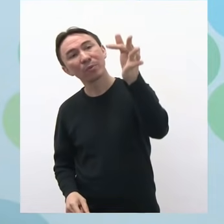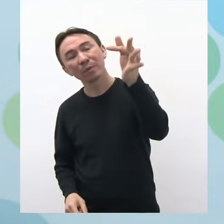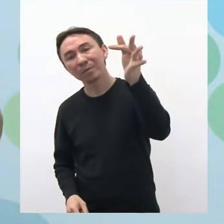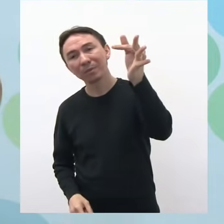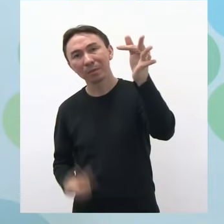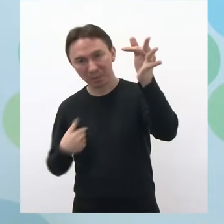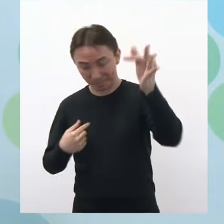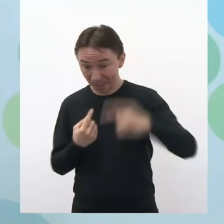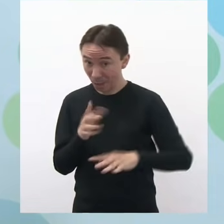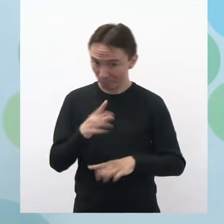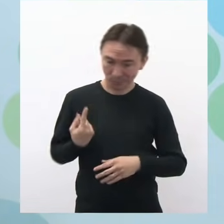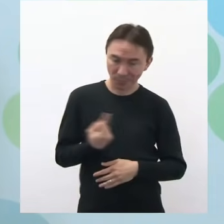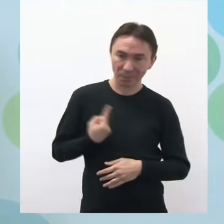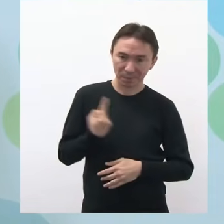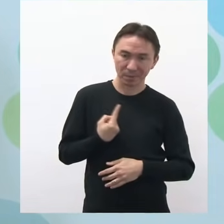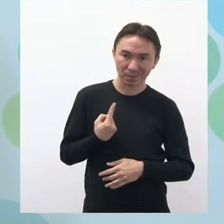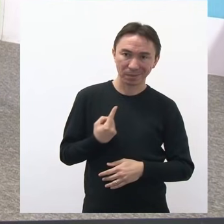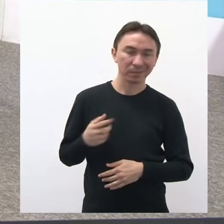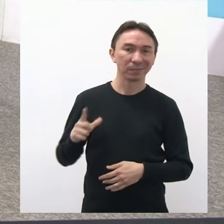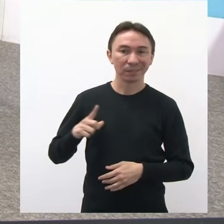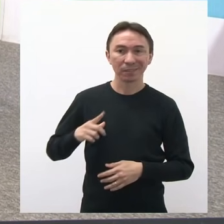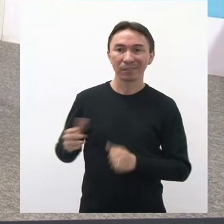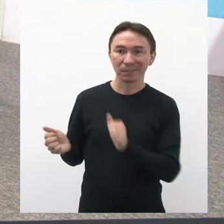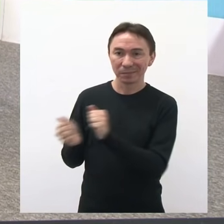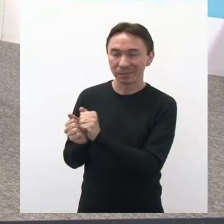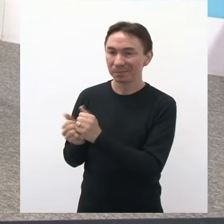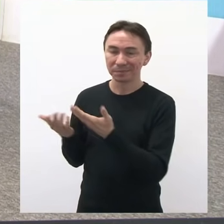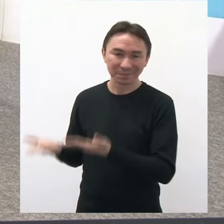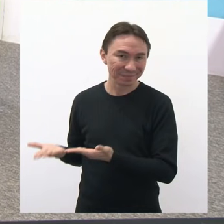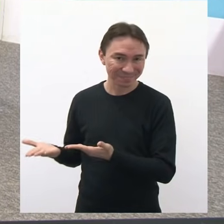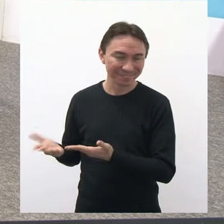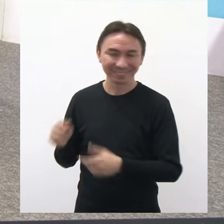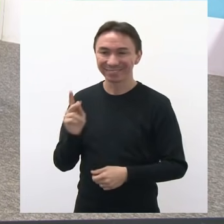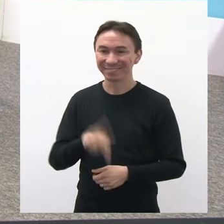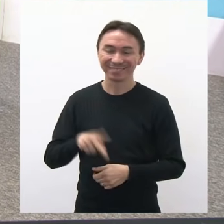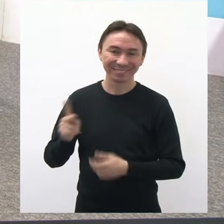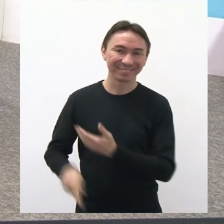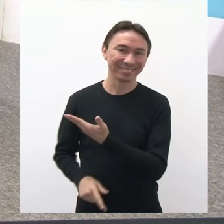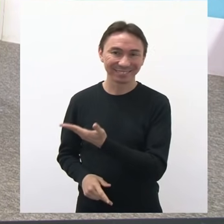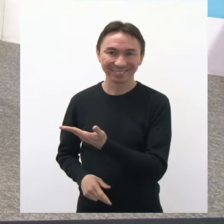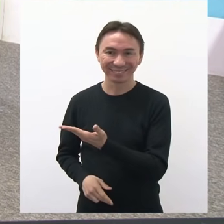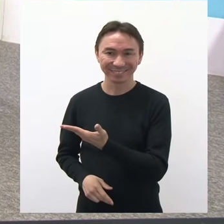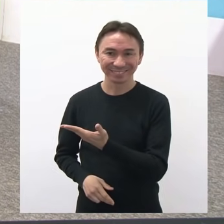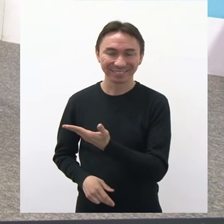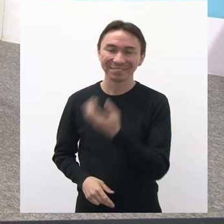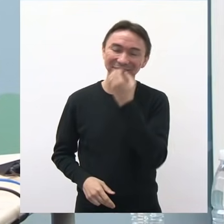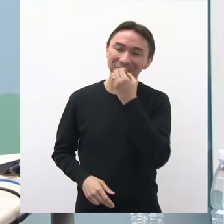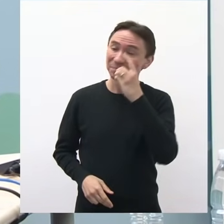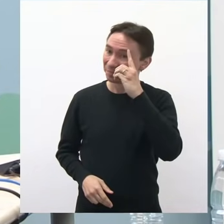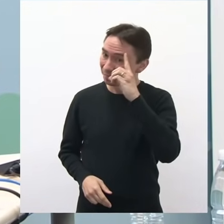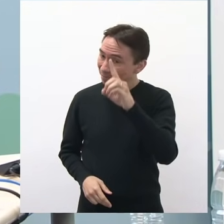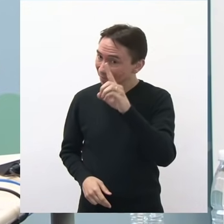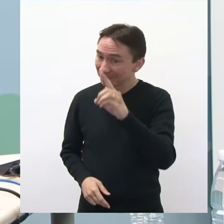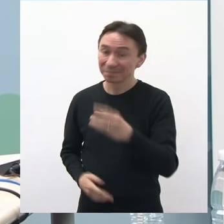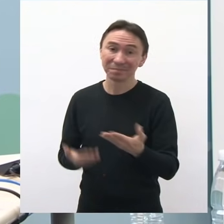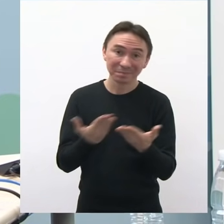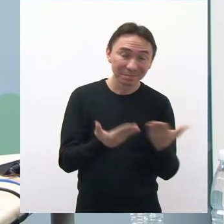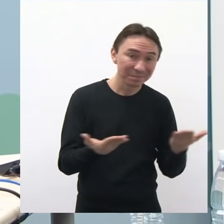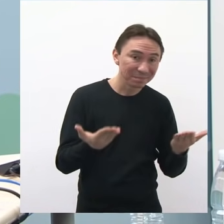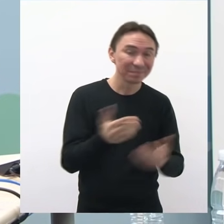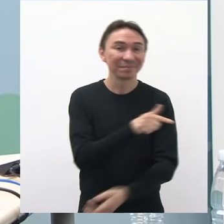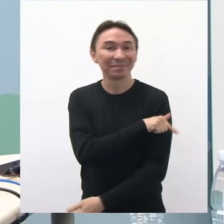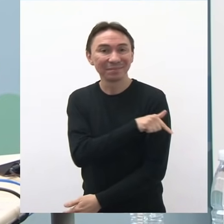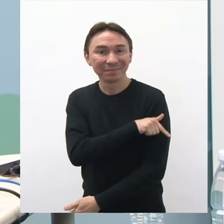estou com a incrível professora Maria Fernanda. Bom dia, meu amigo. Bom dia, pessoal do sétimo ano. É sempre